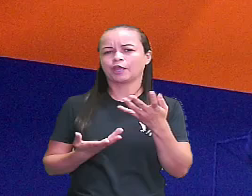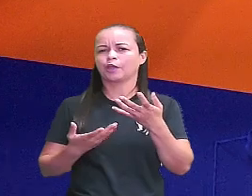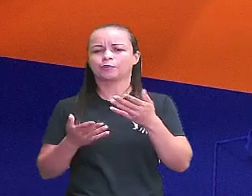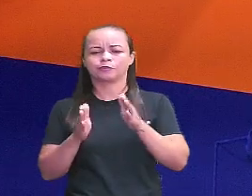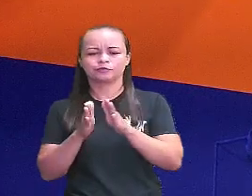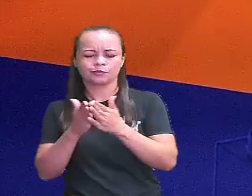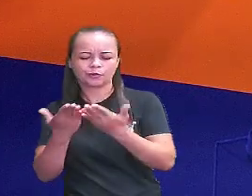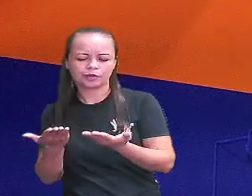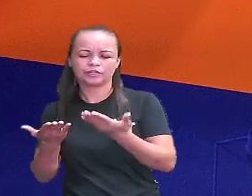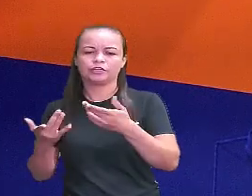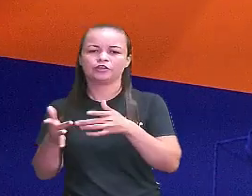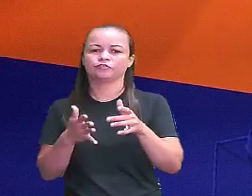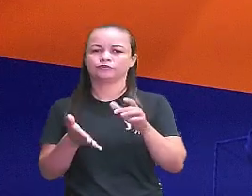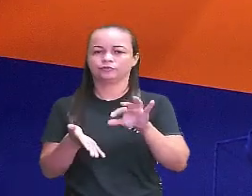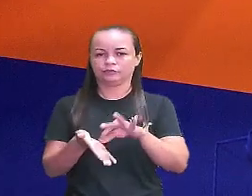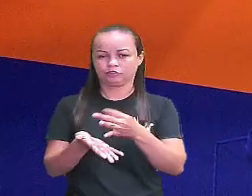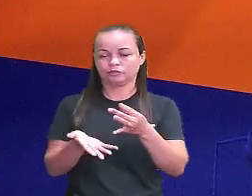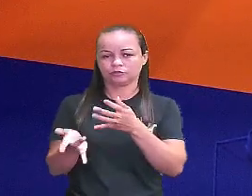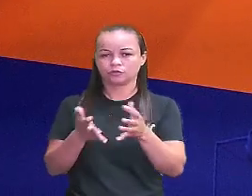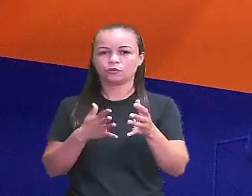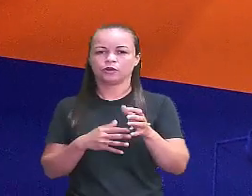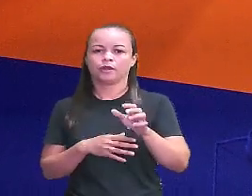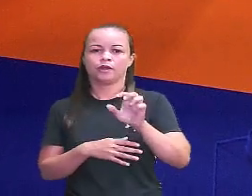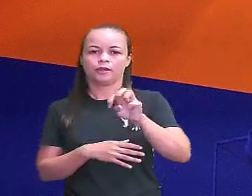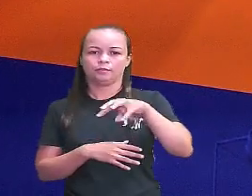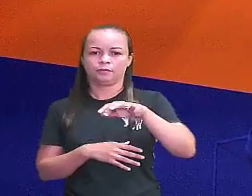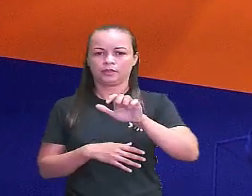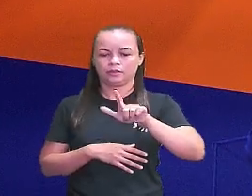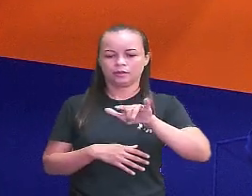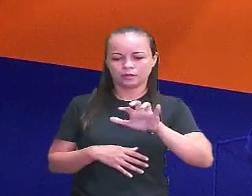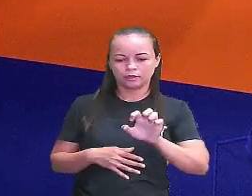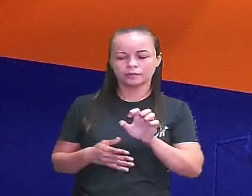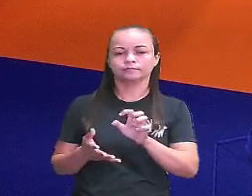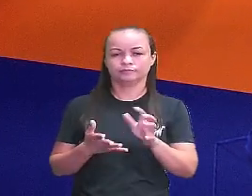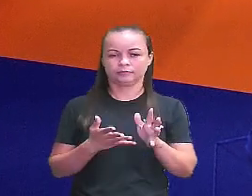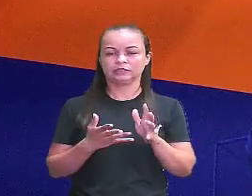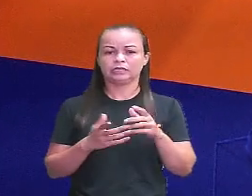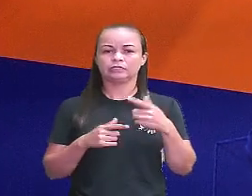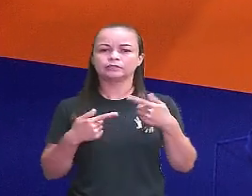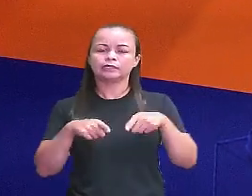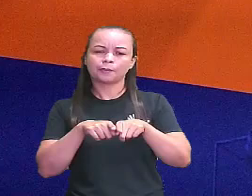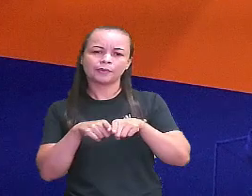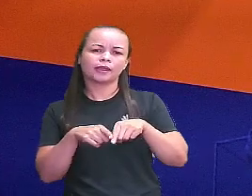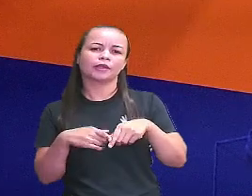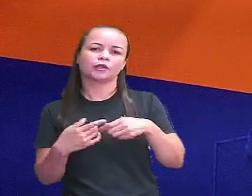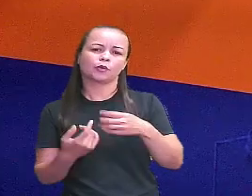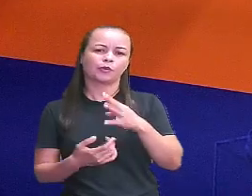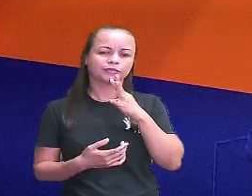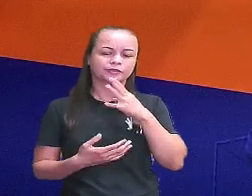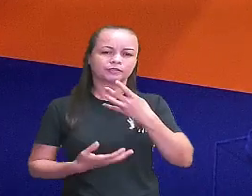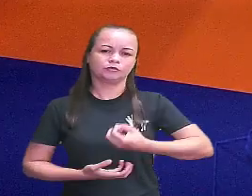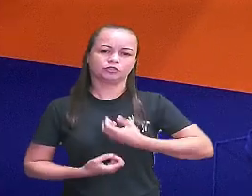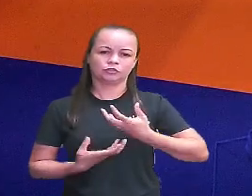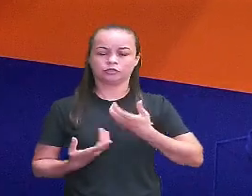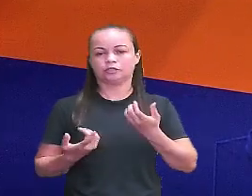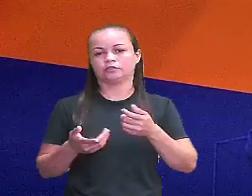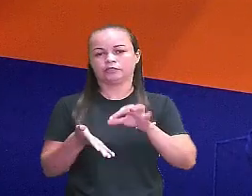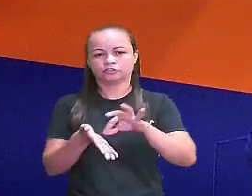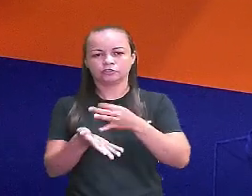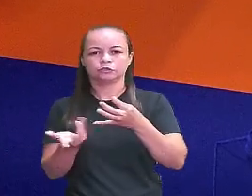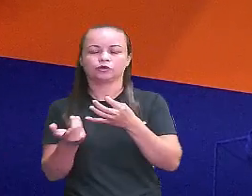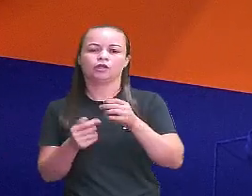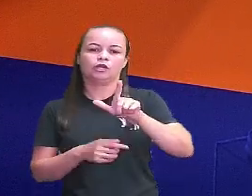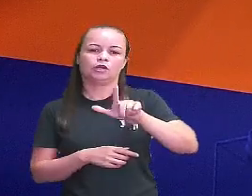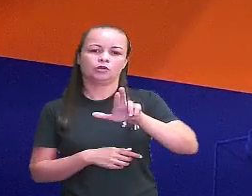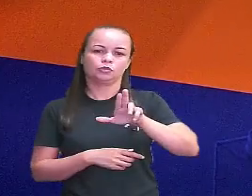da escritora Emily Barreto, conhecemos também poemas da escritora Lúcia Vasconcelos e hoje eu